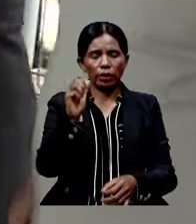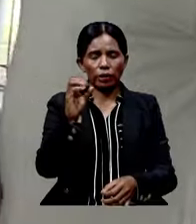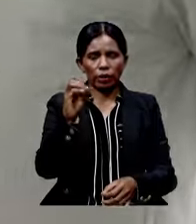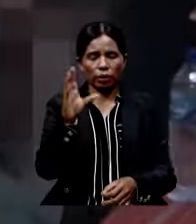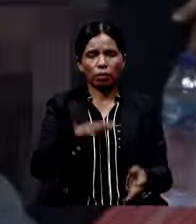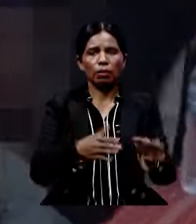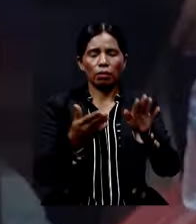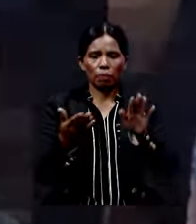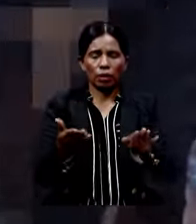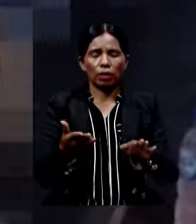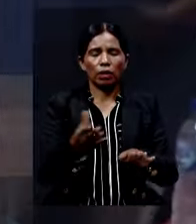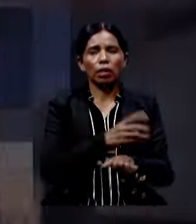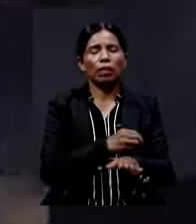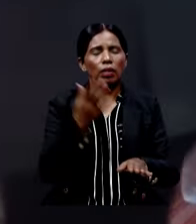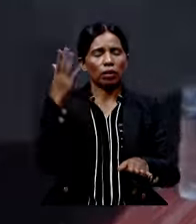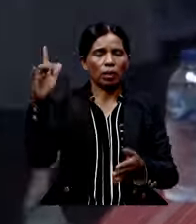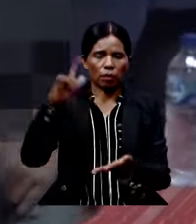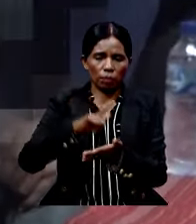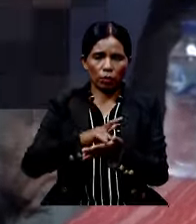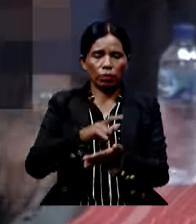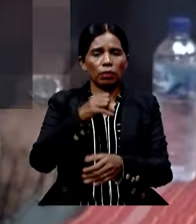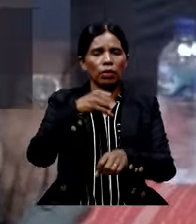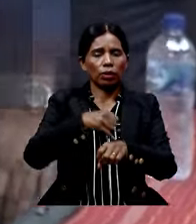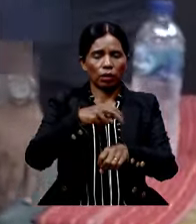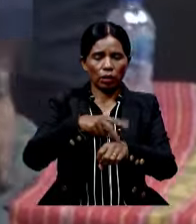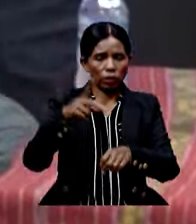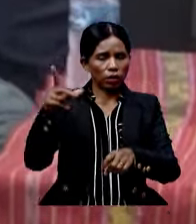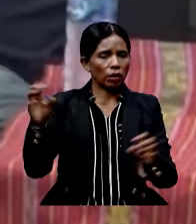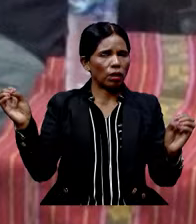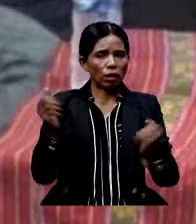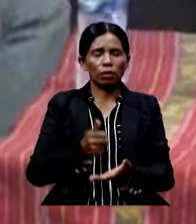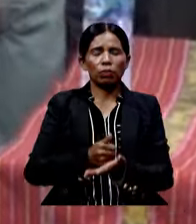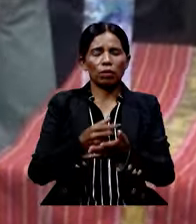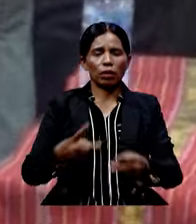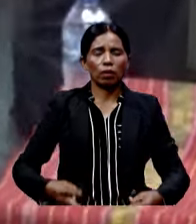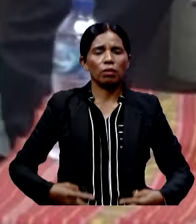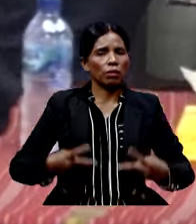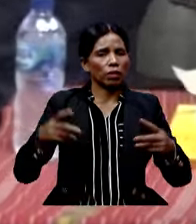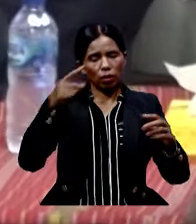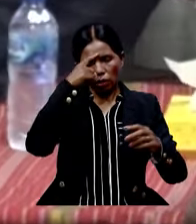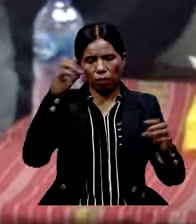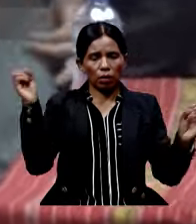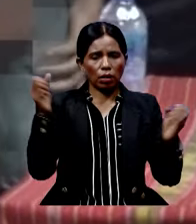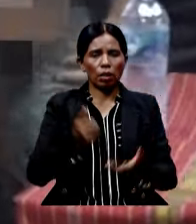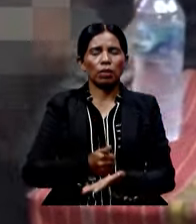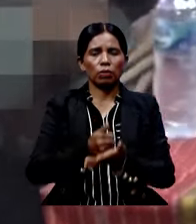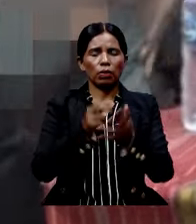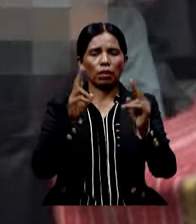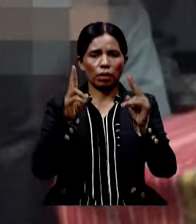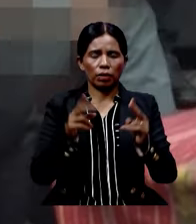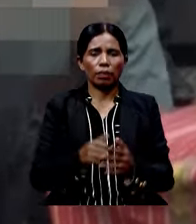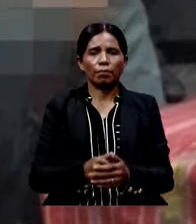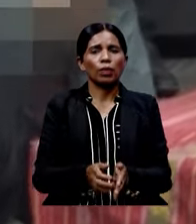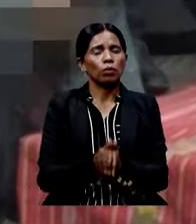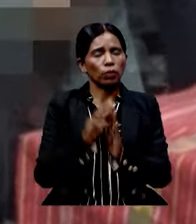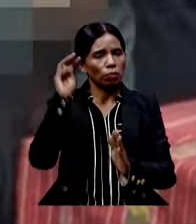reta na atacação cardíaco e aeroporto Nicolau Lobato, não la consegue salva ne vida, tamba la iha atendimento primeiro socorro. Nune sira husu